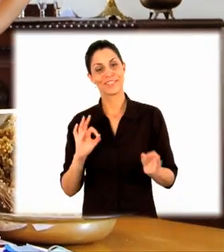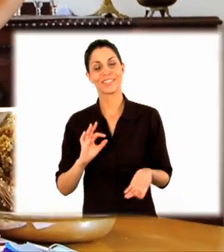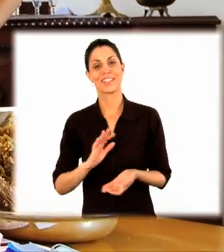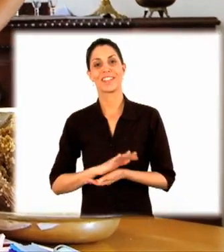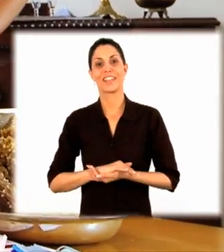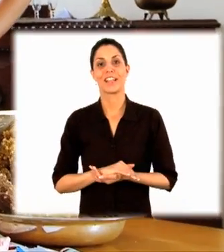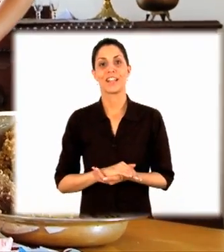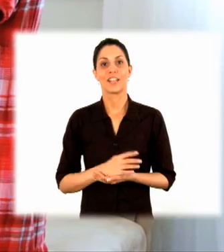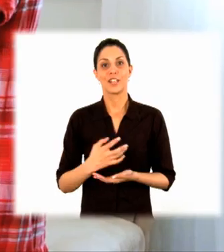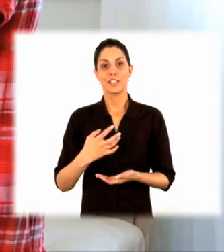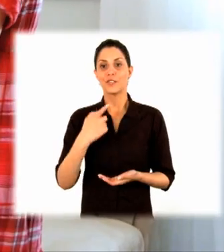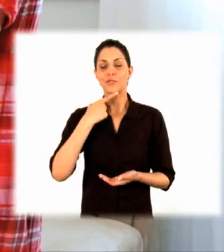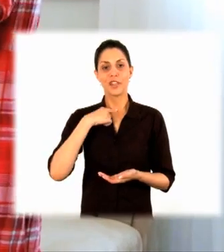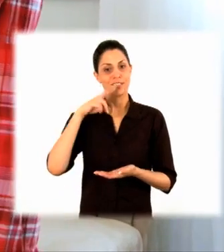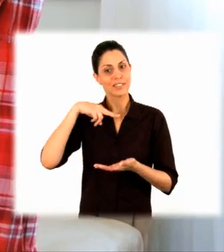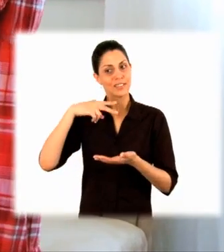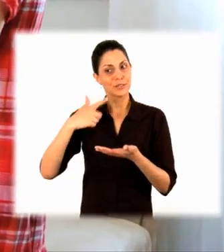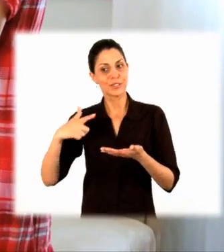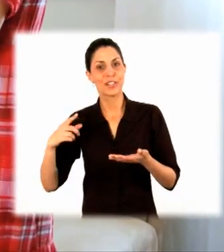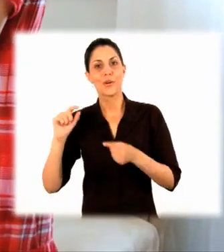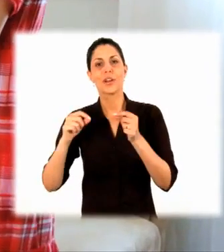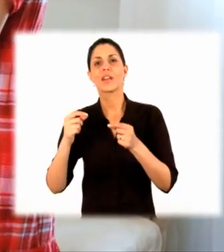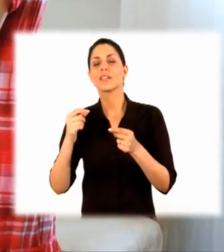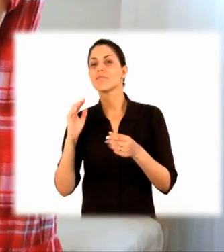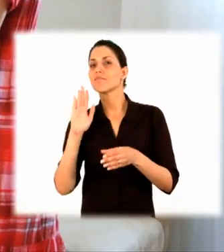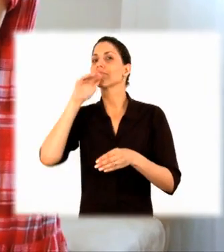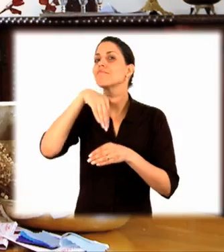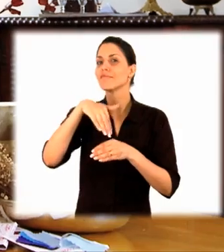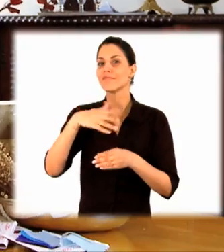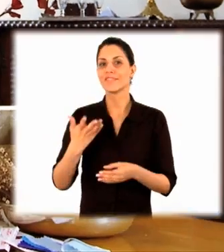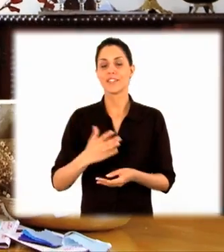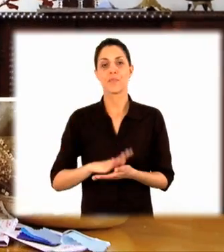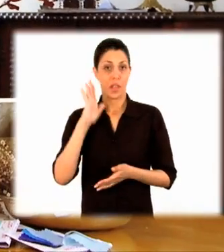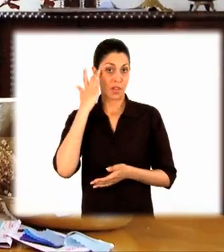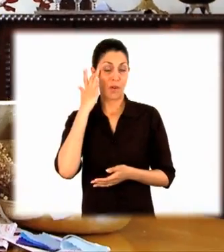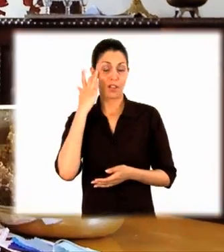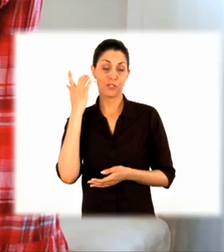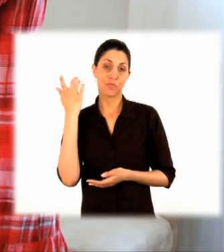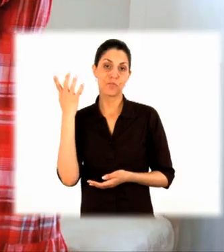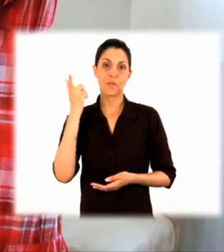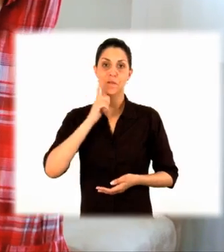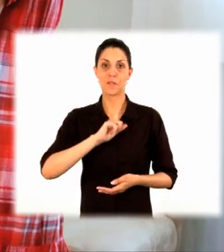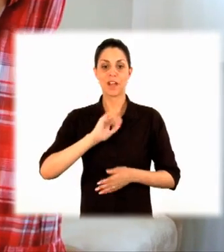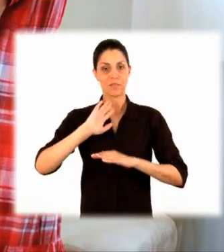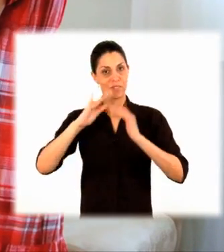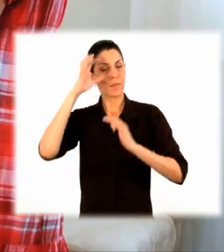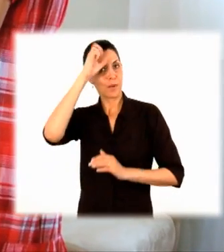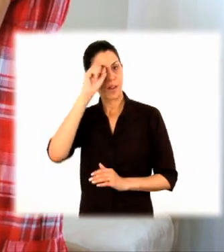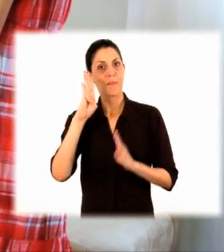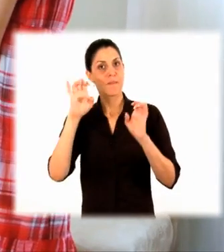Resume bem. Não é? Dá vontade de ler para entender o que ela está querendo dizer com isso. Bom, eu acho que a missão foi